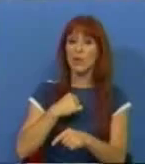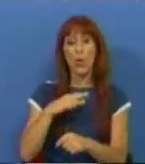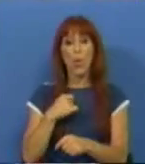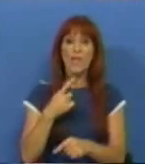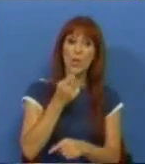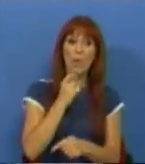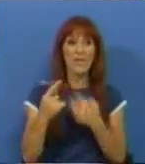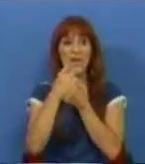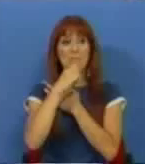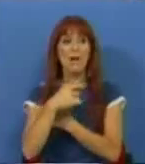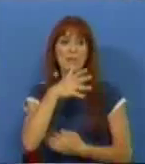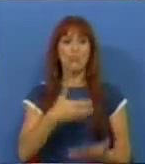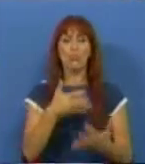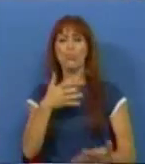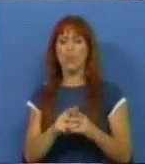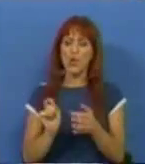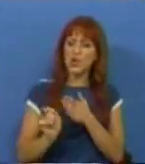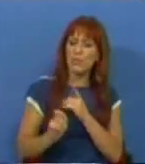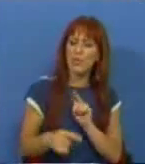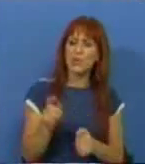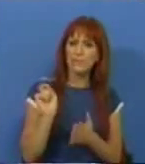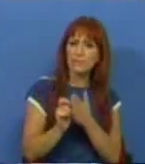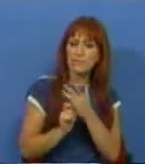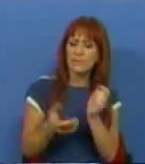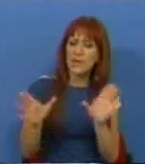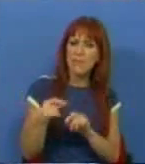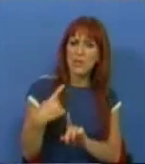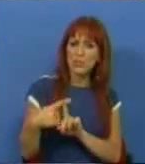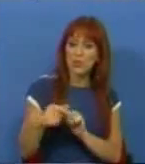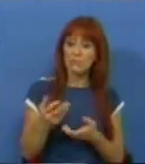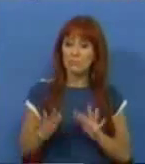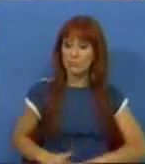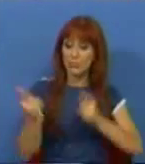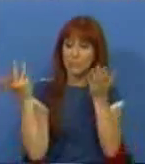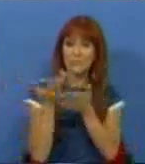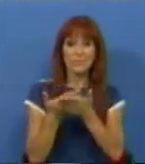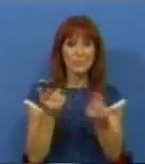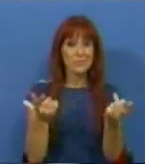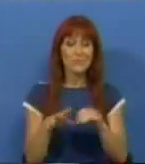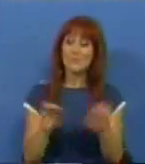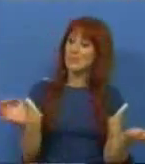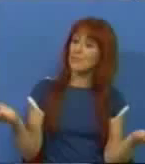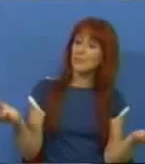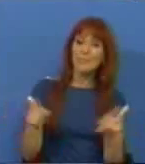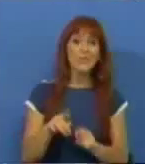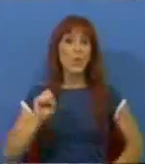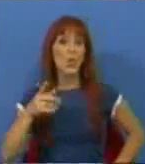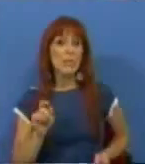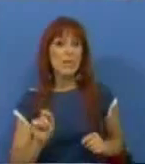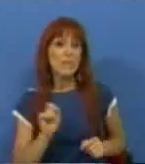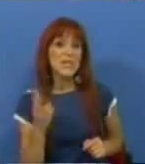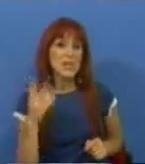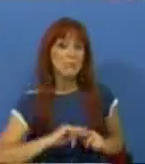em abril e maio salientava os aspectos e os indicadores mais positivos da evolução económica e, afinal de contas, o primeiro